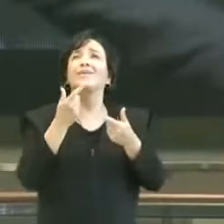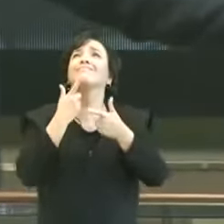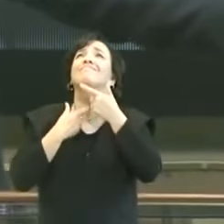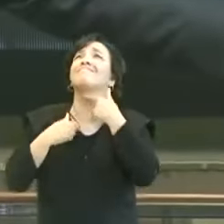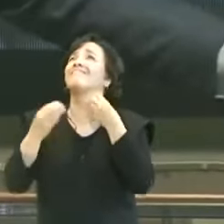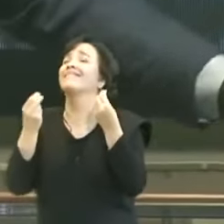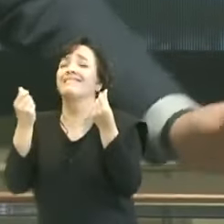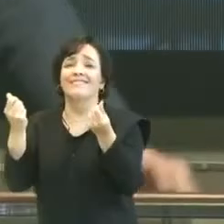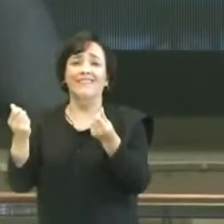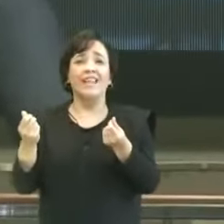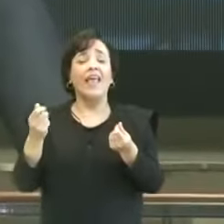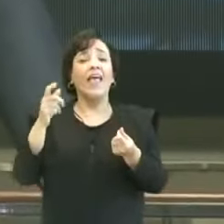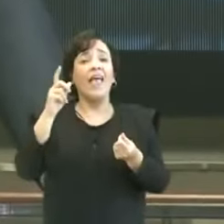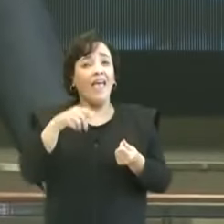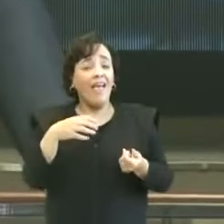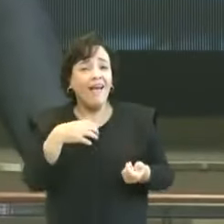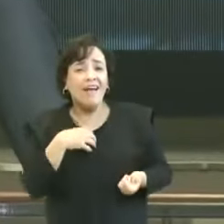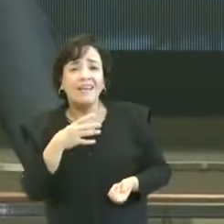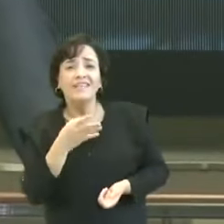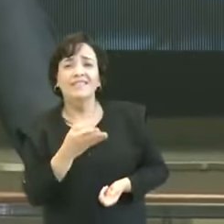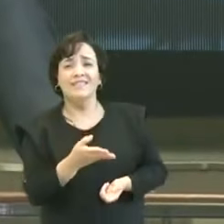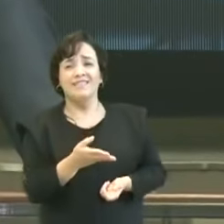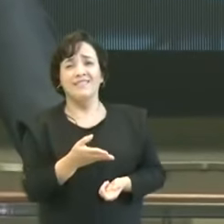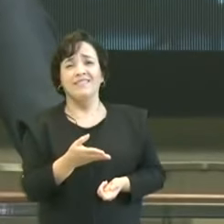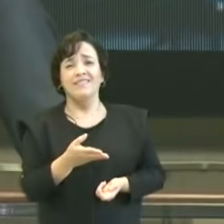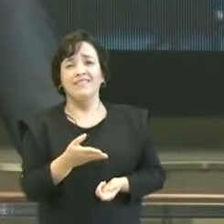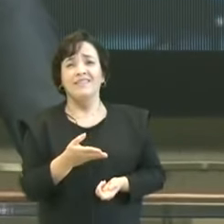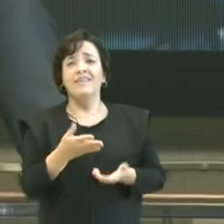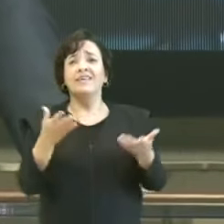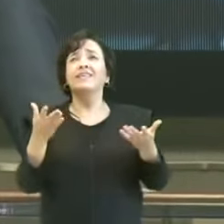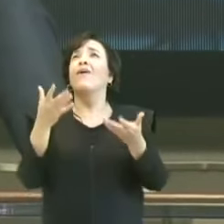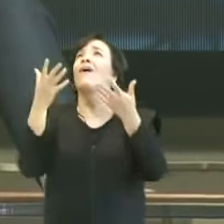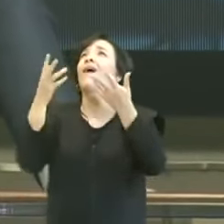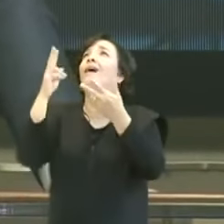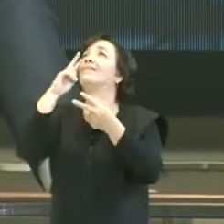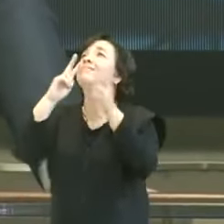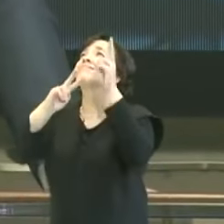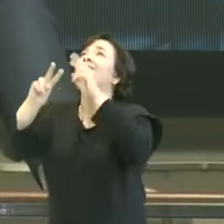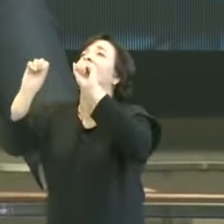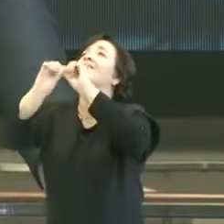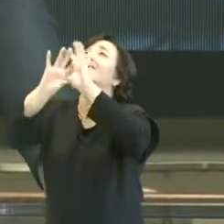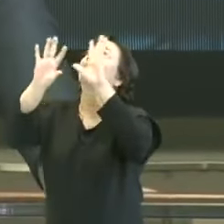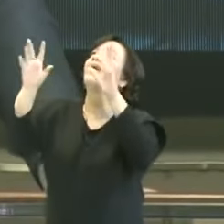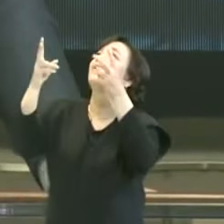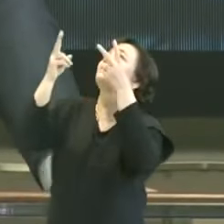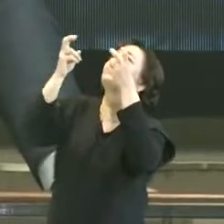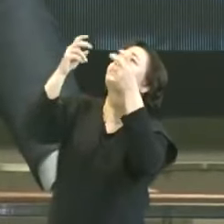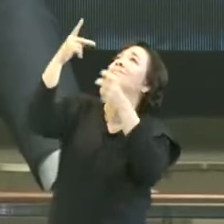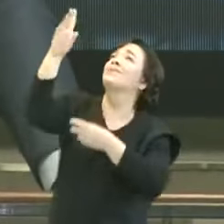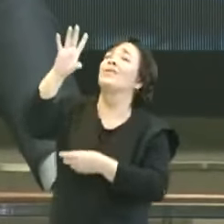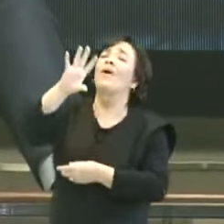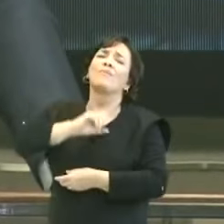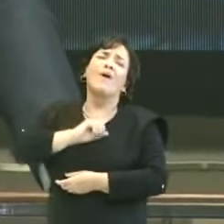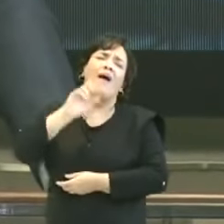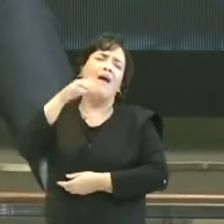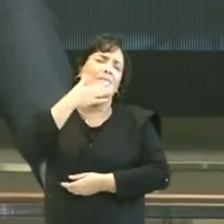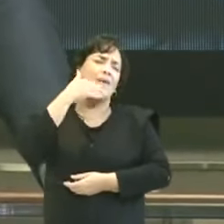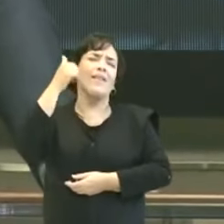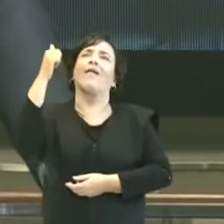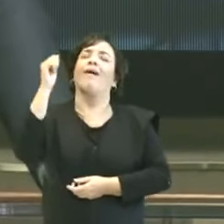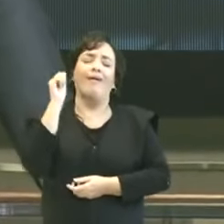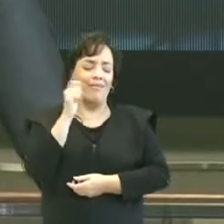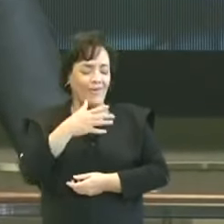sem água. Quero contemplar-te no santuário, avistar o teu poder e a tua glória, o teu amor é melhor do que a vida. Por